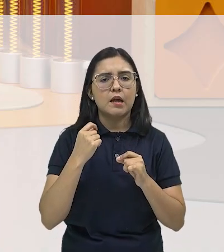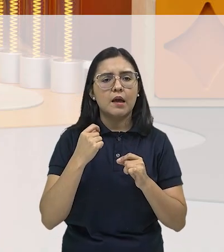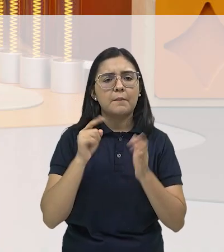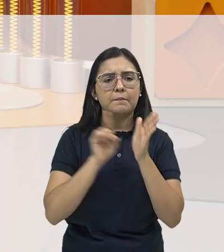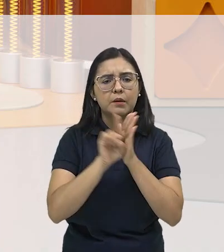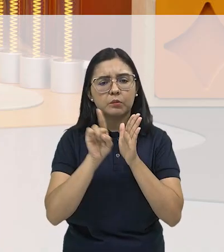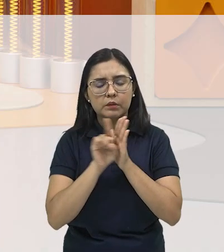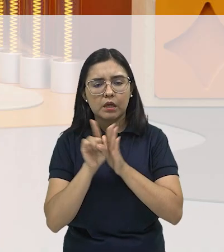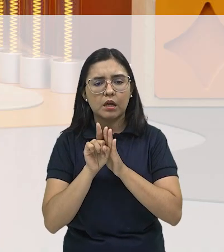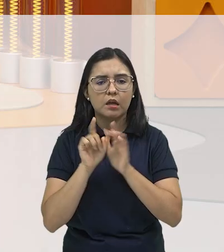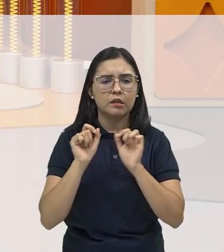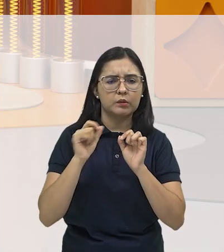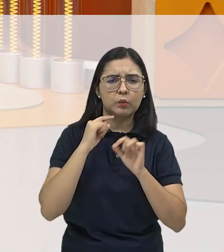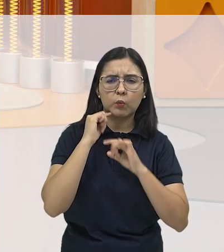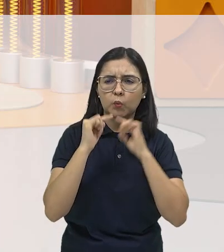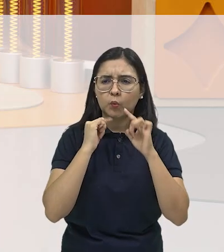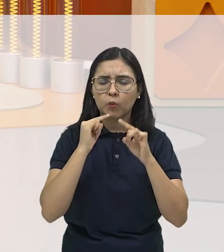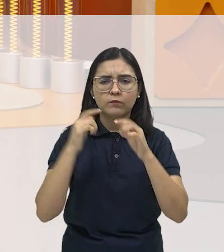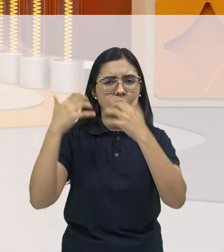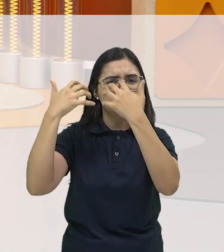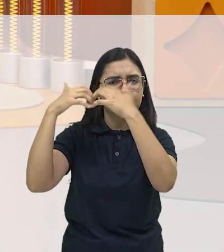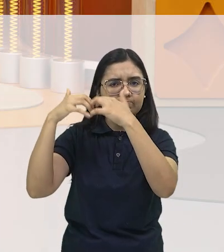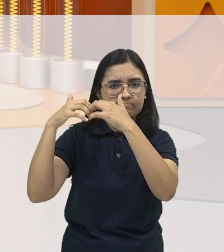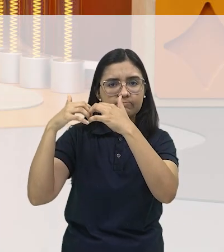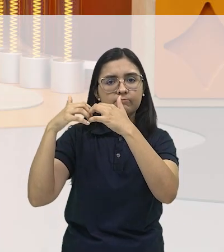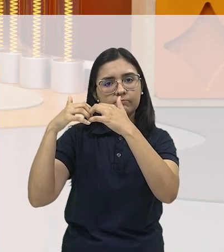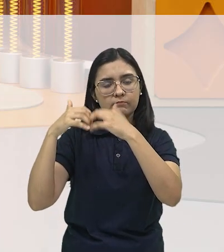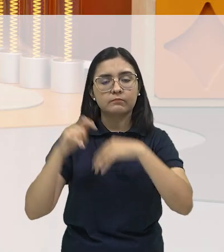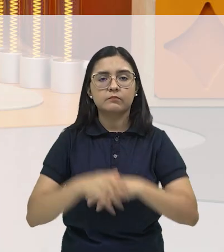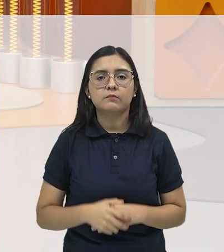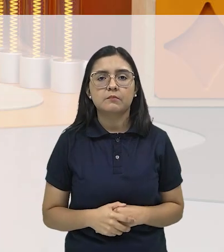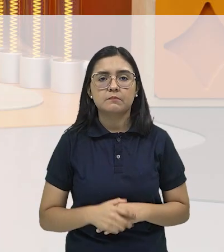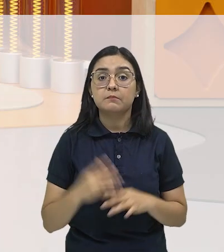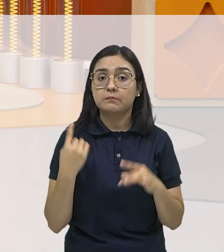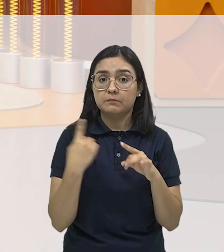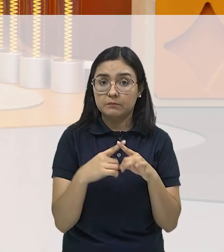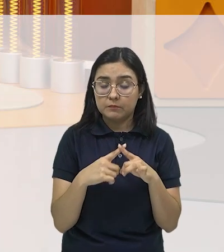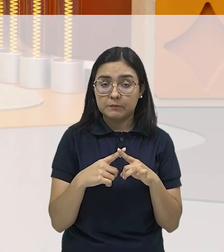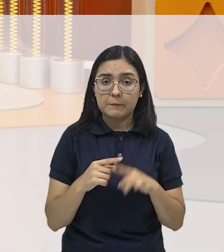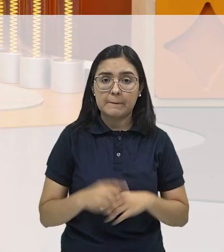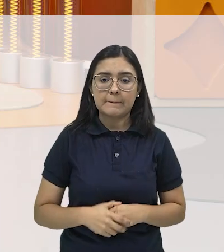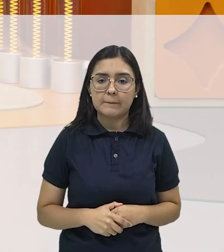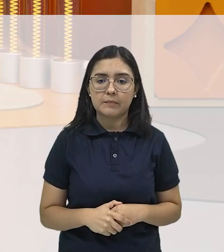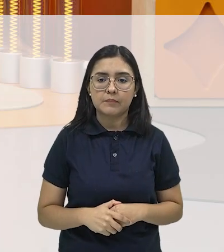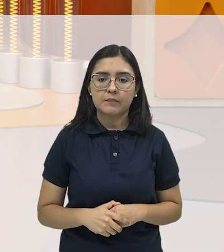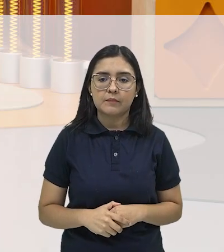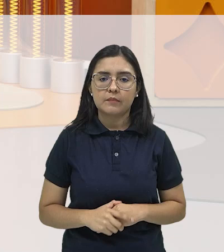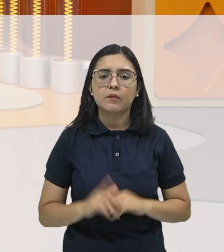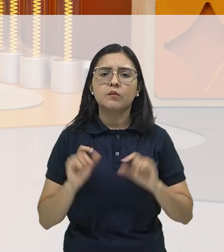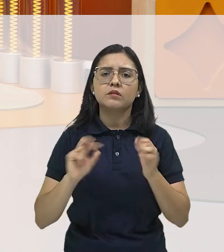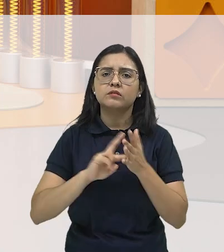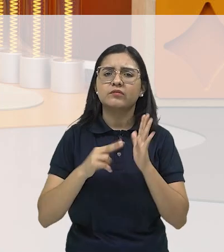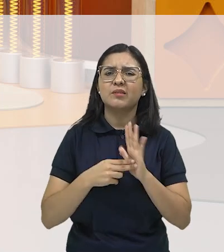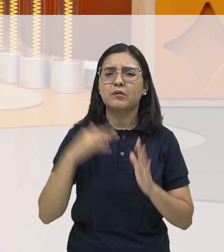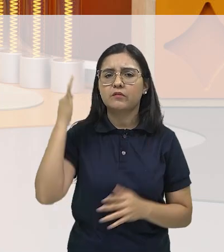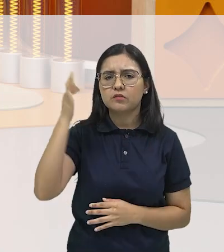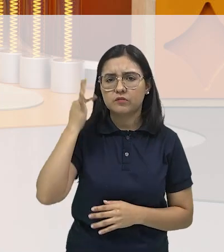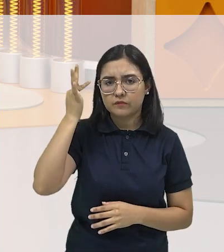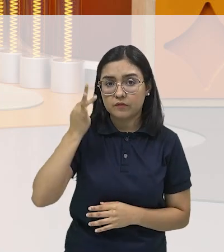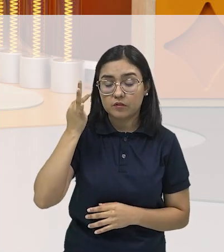ter várias dúvidas aí na sua cabeça surgindo, né? Por quê? O que é uma filosofia? Quando a